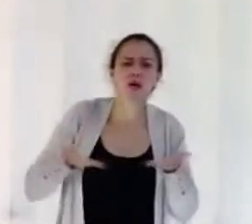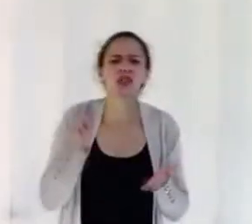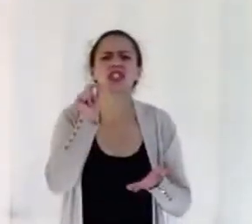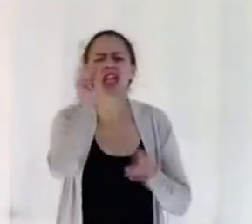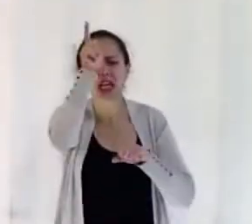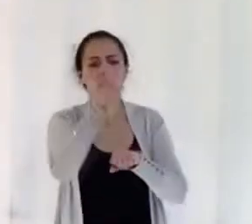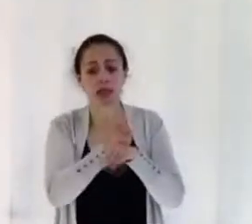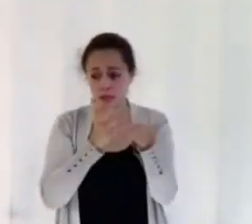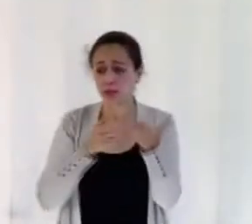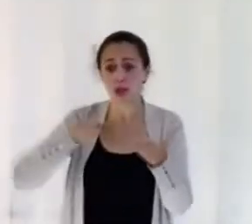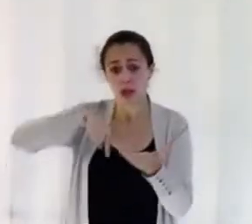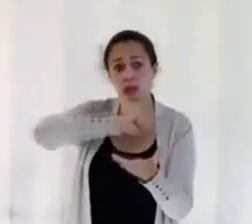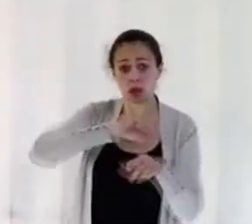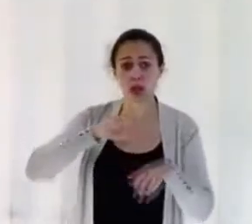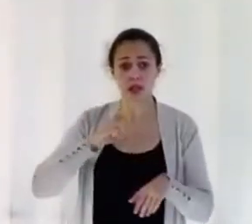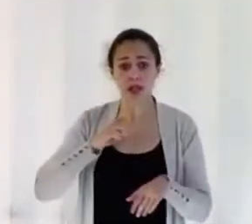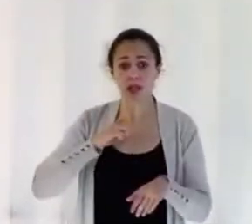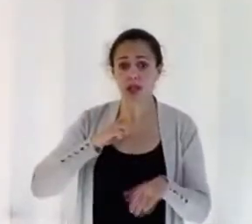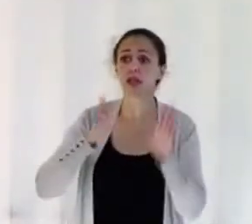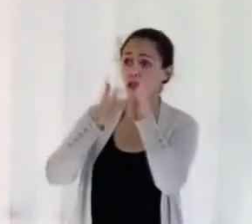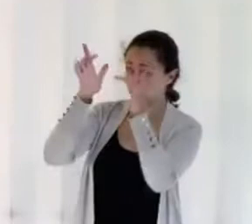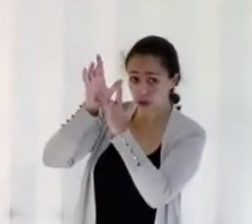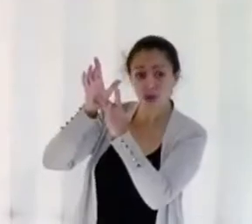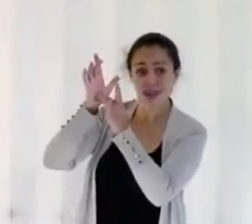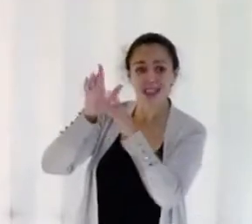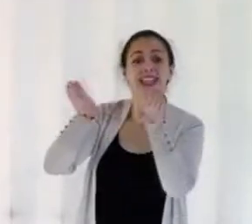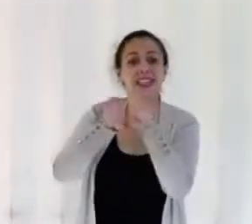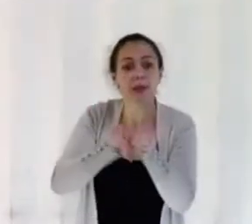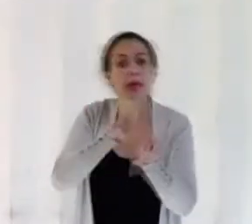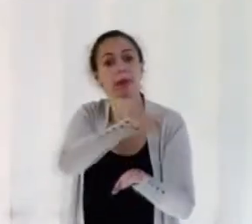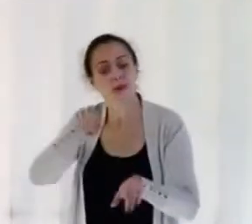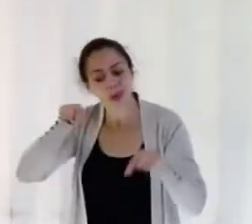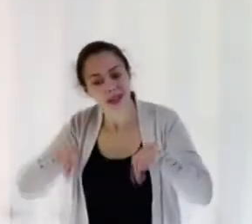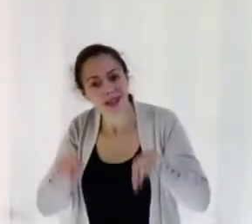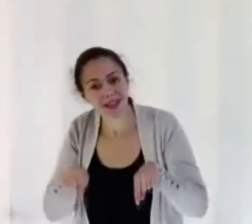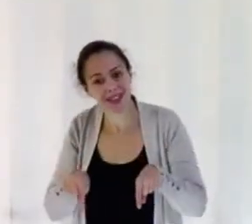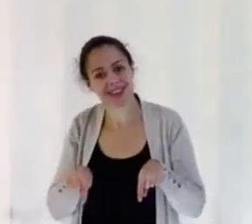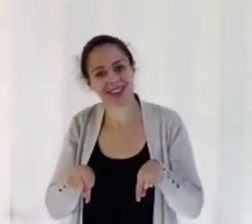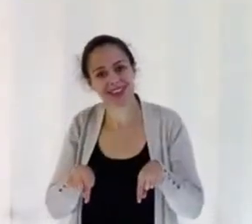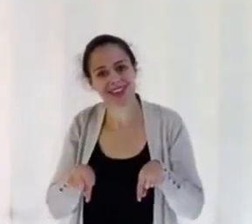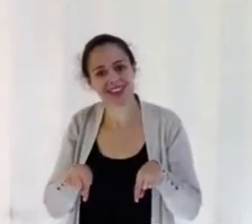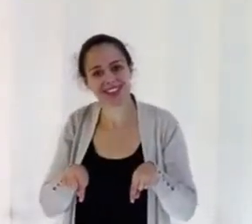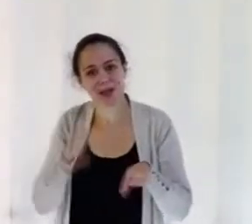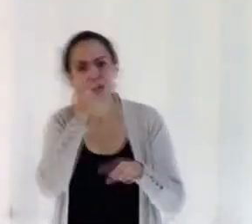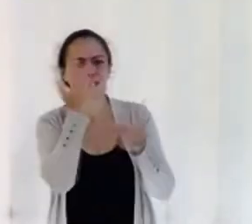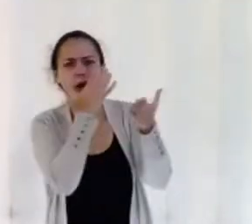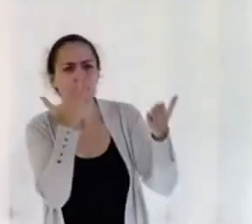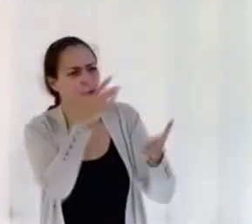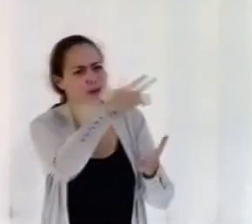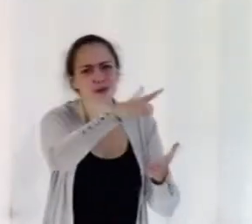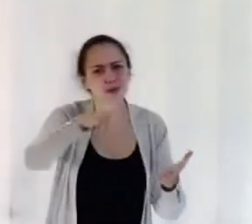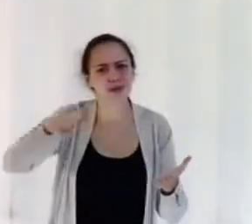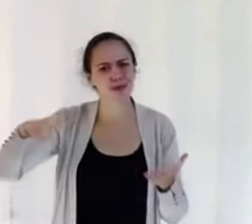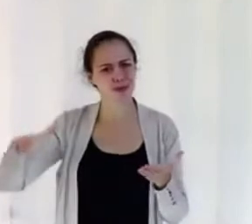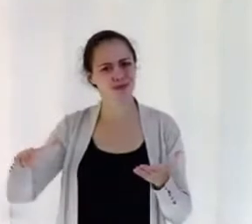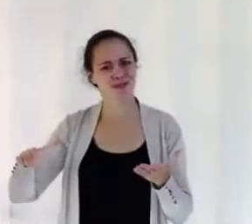E esse Supremo Pastor deve ser o guia dos pastores, para que os pastores sejam guia das suas